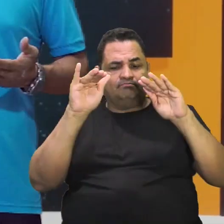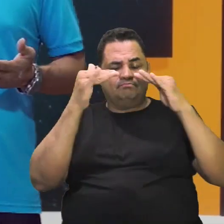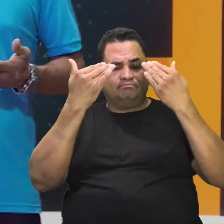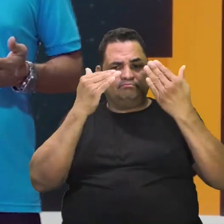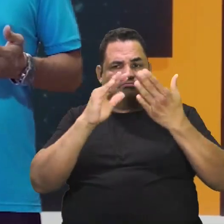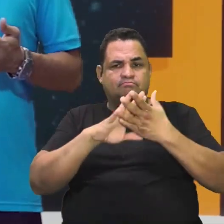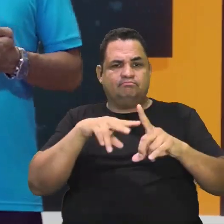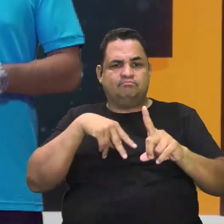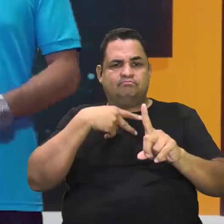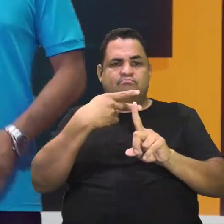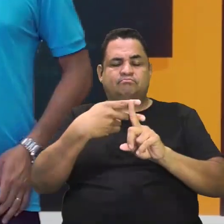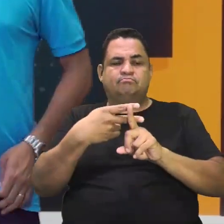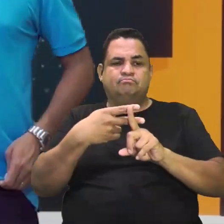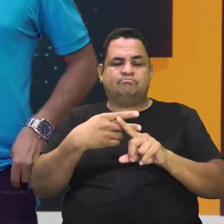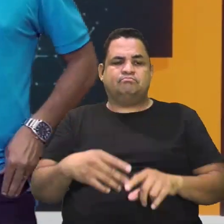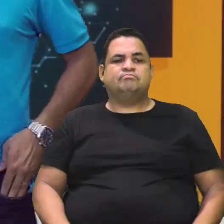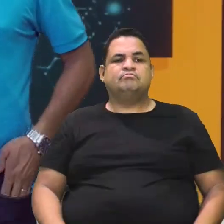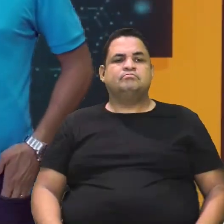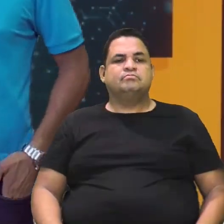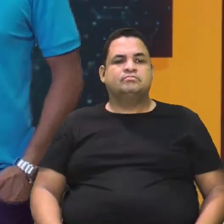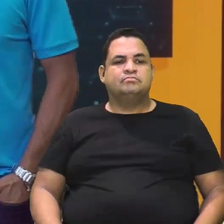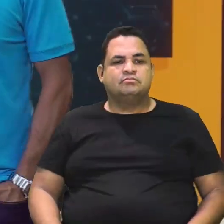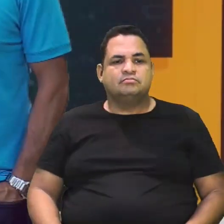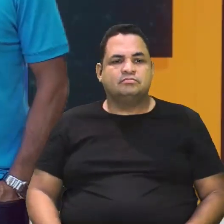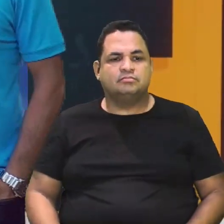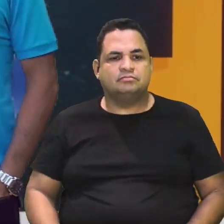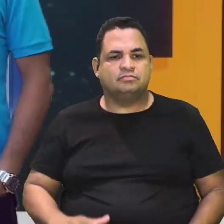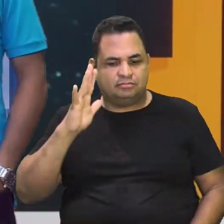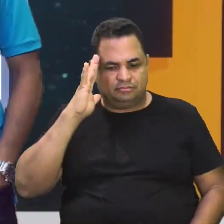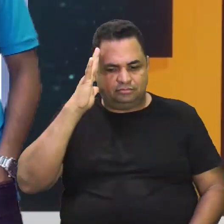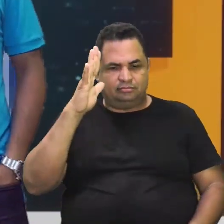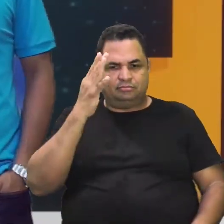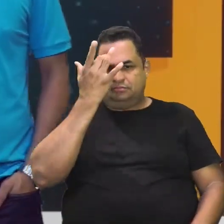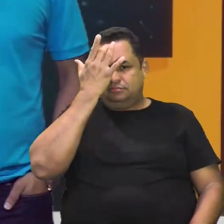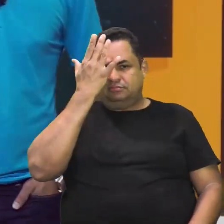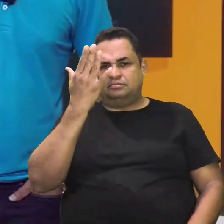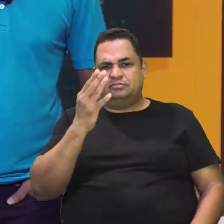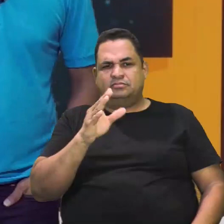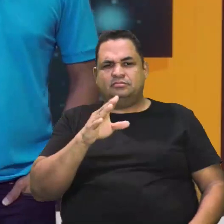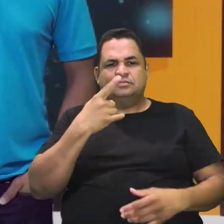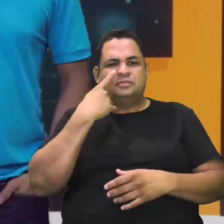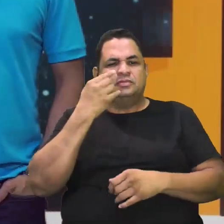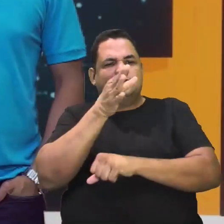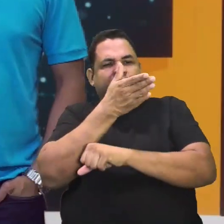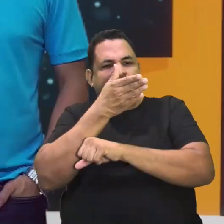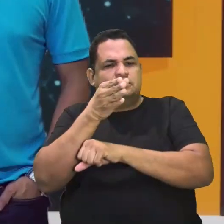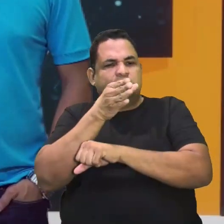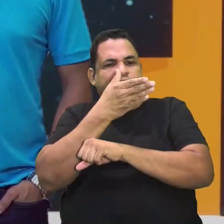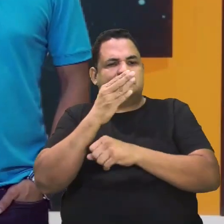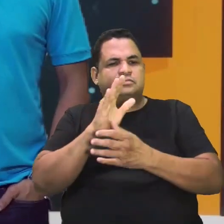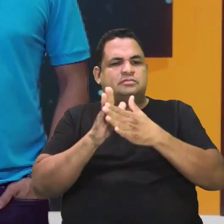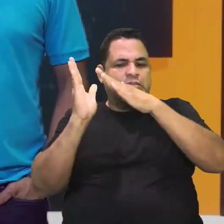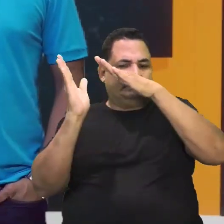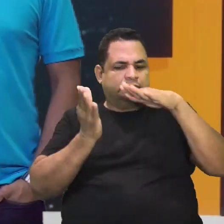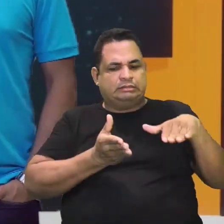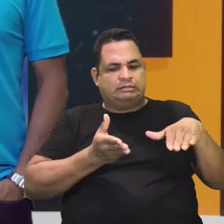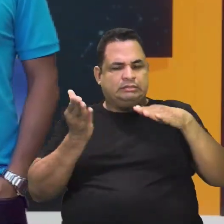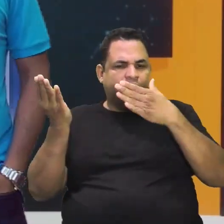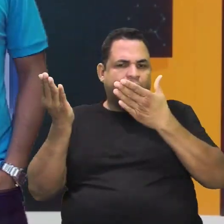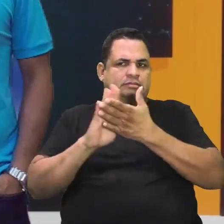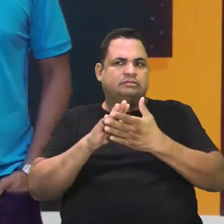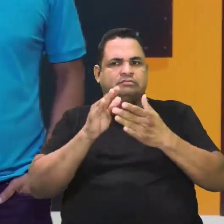atenção redobrada. O professor Maurício falou uma coisa interessante, né? A parte teórica é fácil. Só olhar as bandeirinhas, ver se as retas são paralelas,